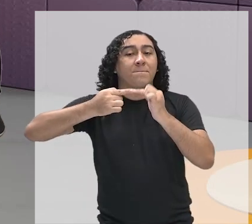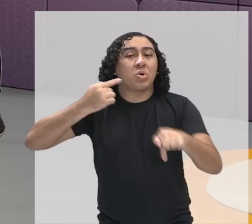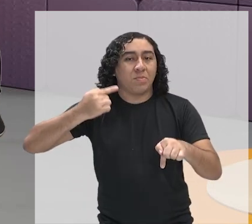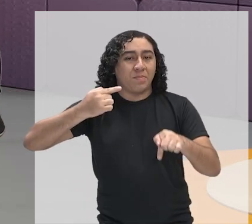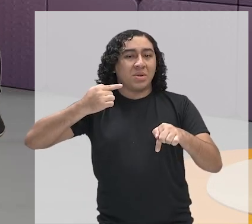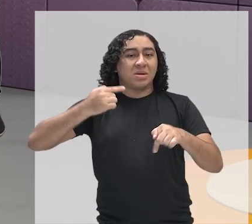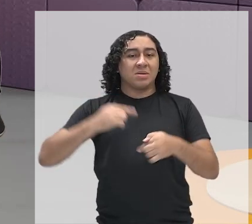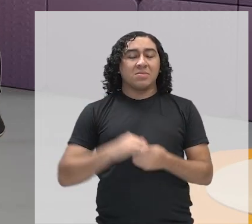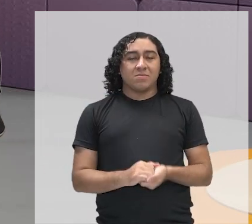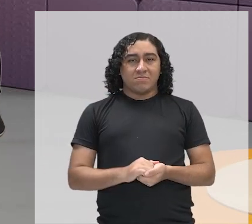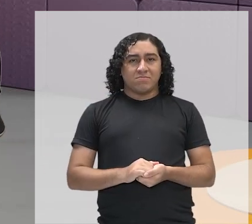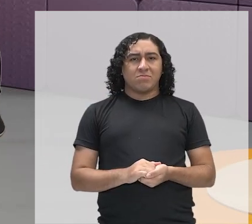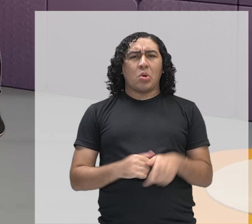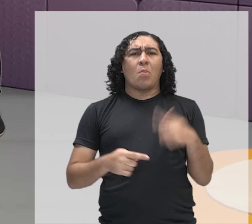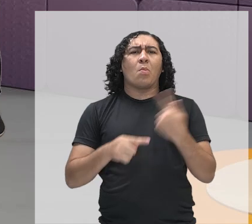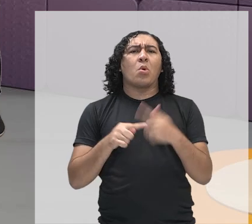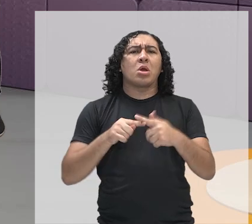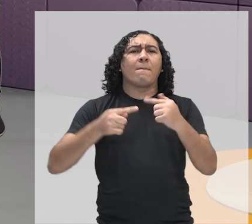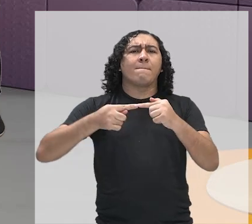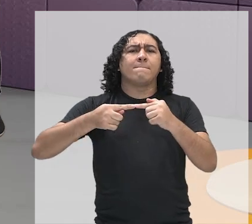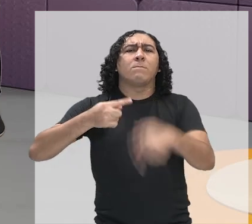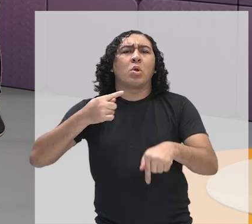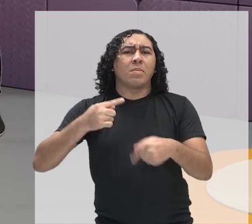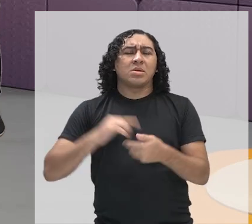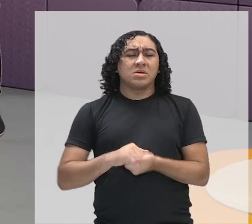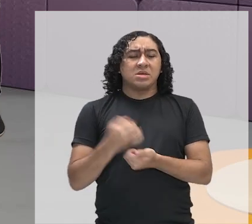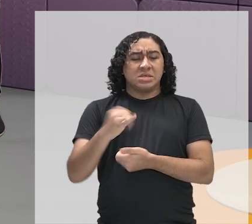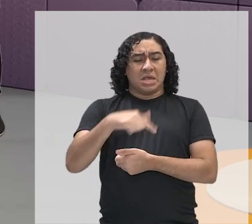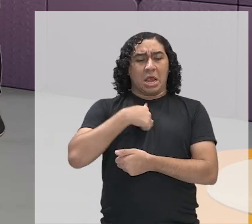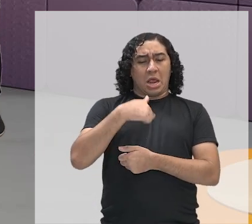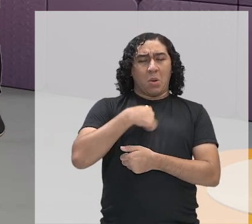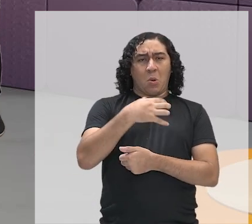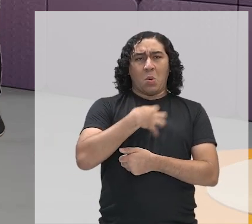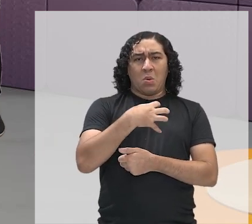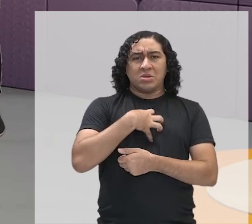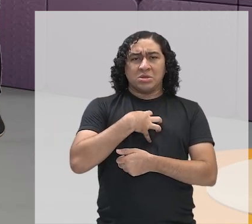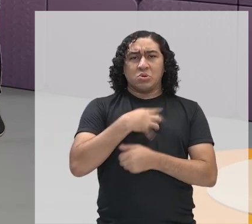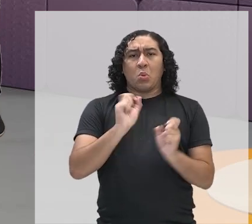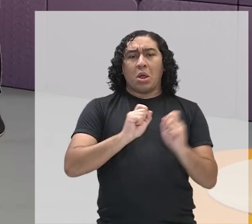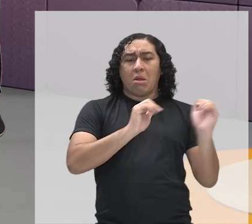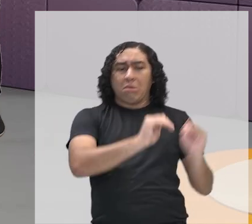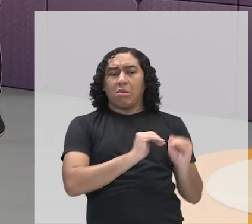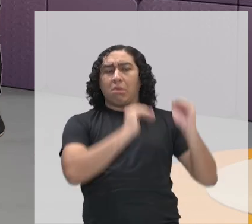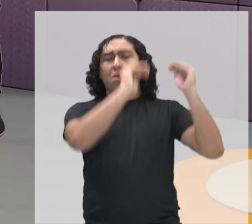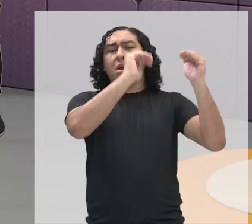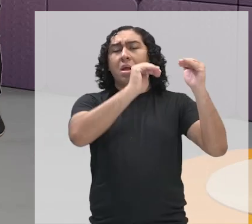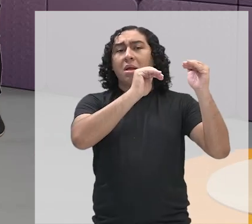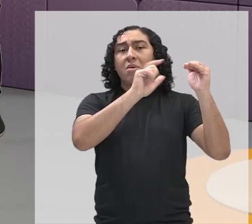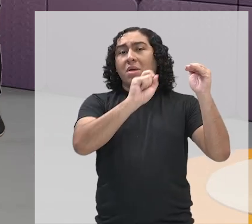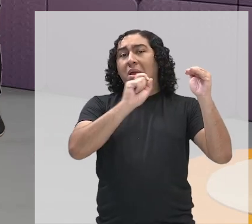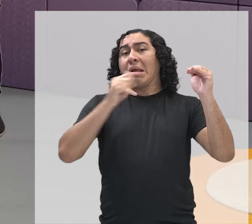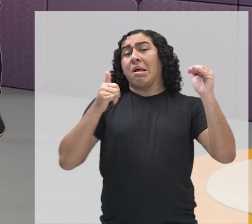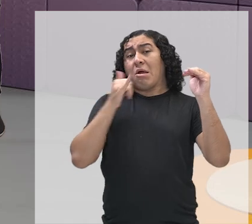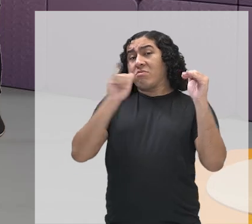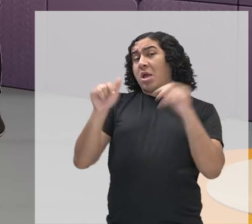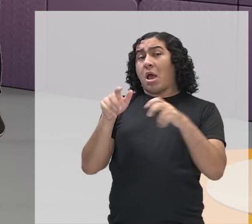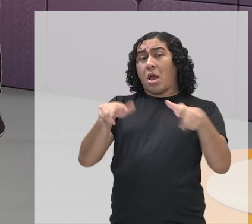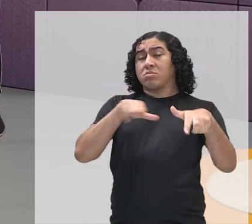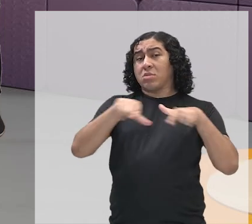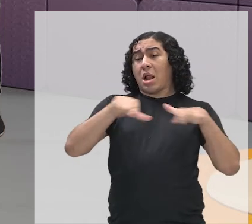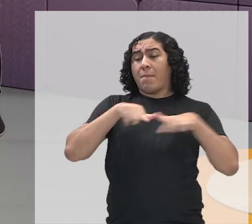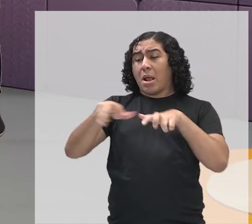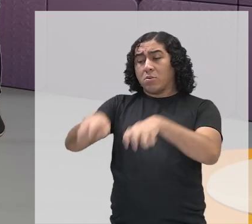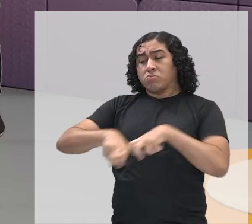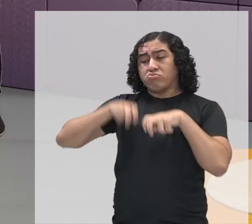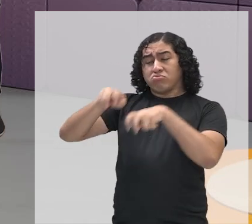espartíatas. Por que, professor, era proibido? Se eu sou elite, eu vou, óbvio, né, tentar burlar aí o trabalho mais